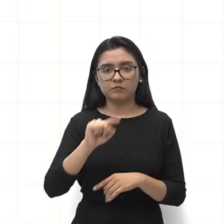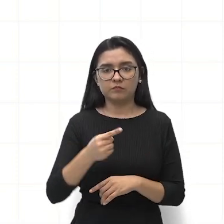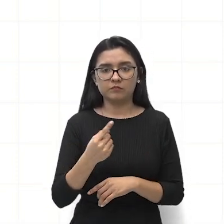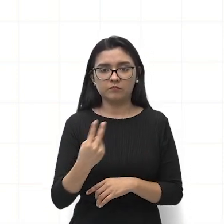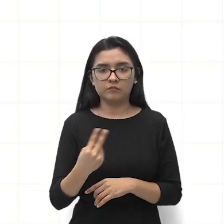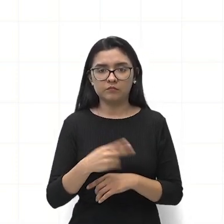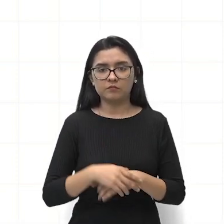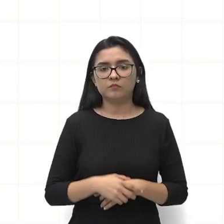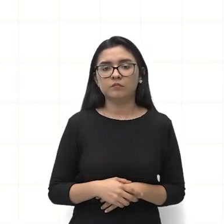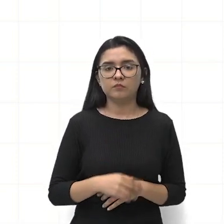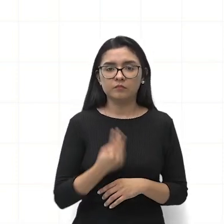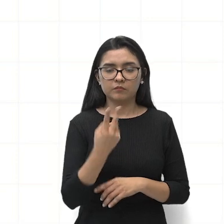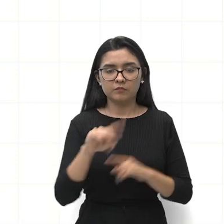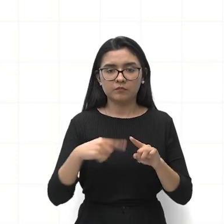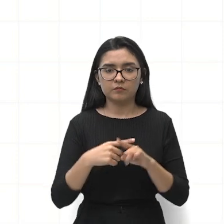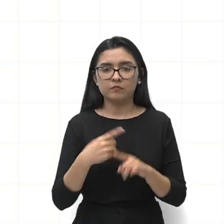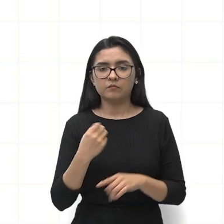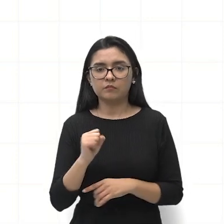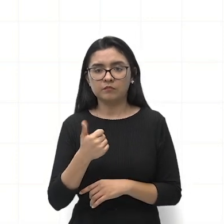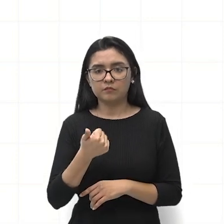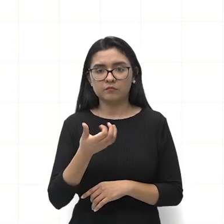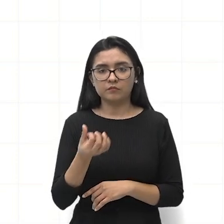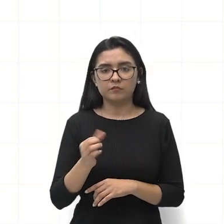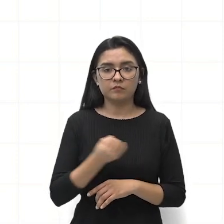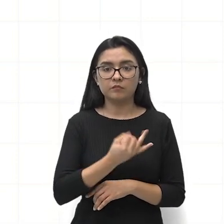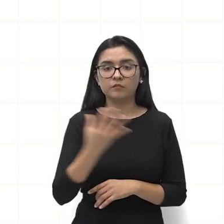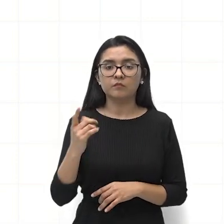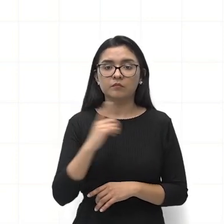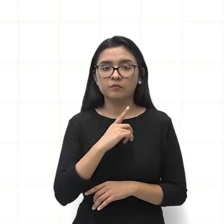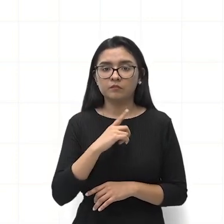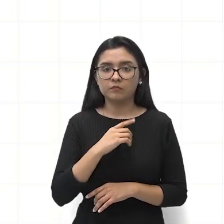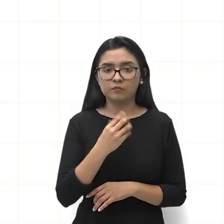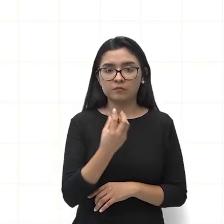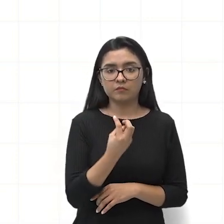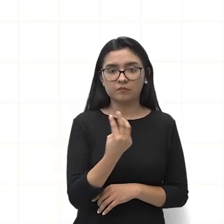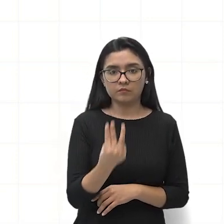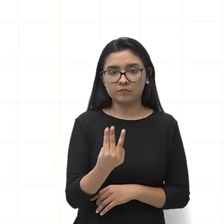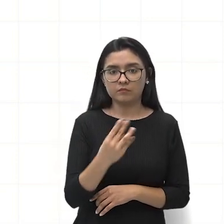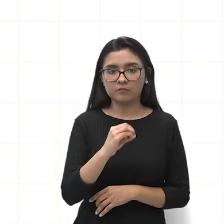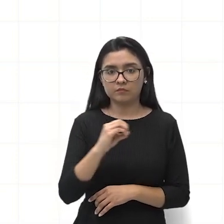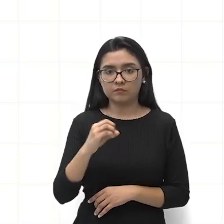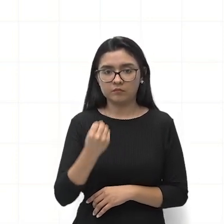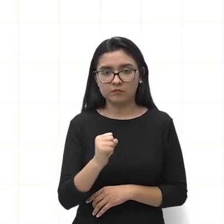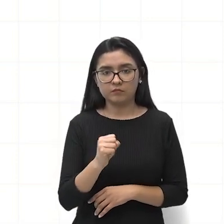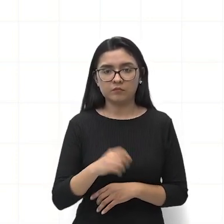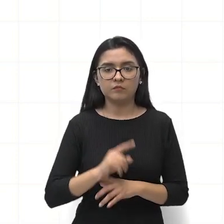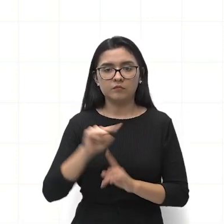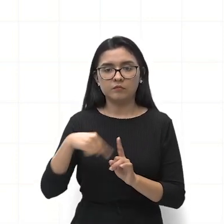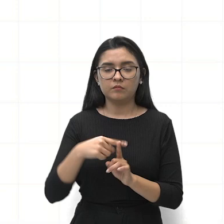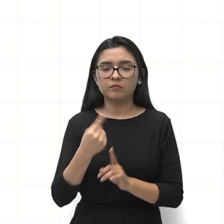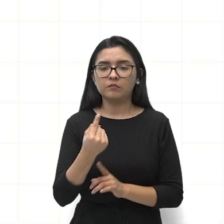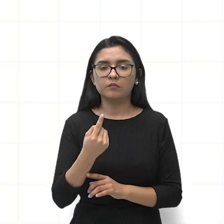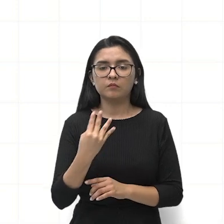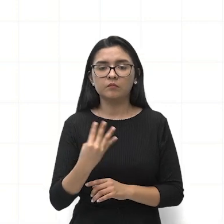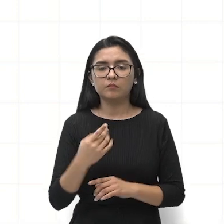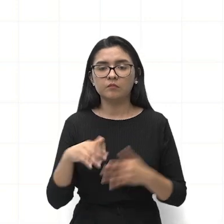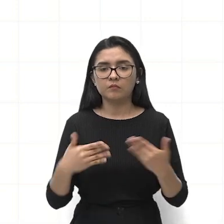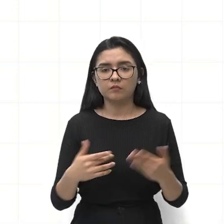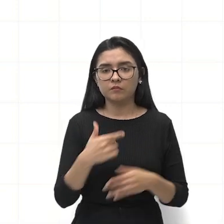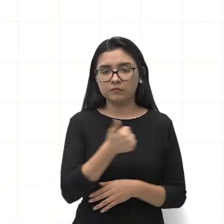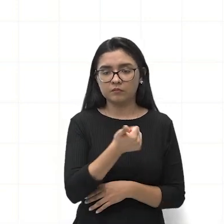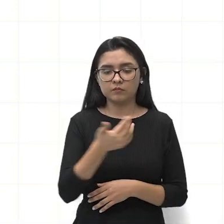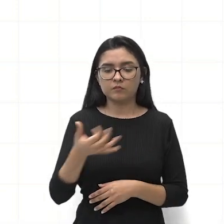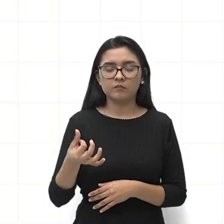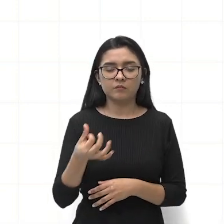8, 16. Quantas casas decimais nós temos? 3, né? Mais uma, 4. Então,